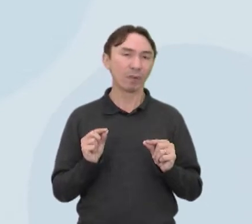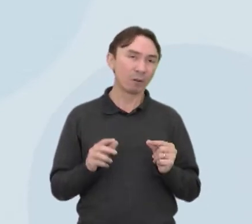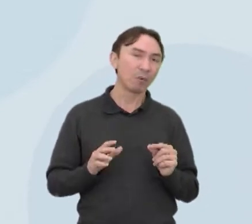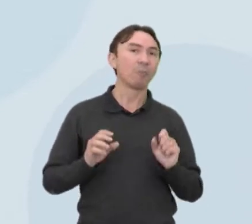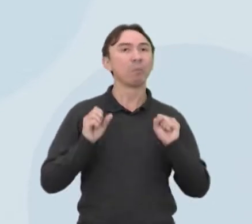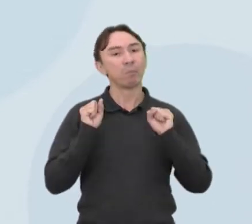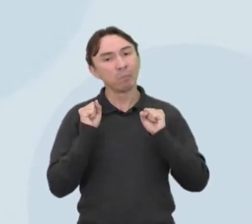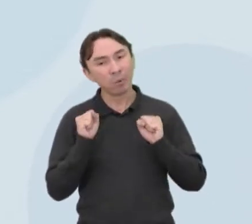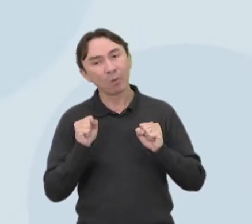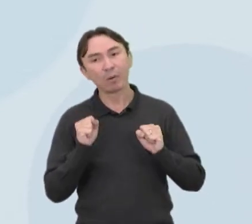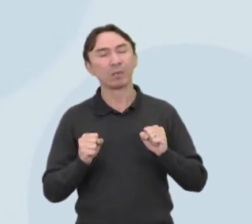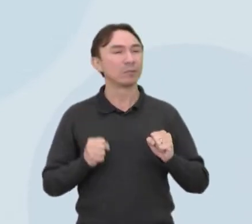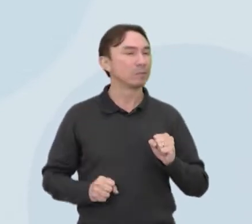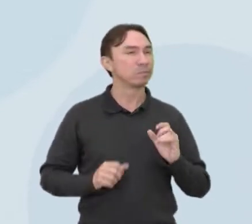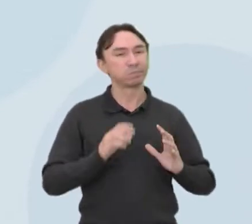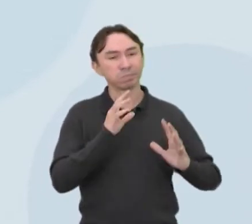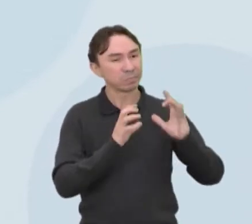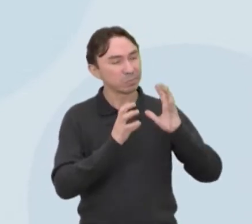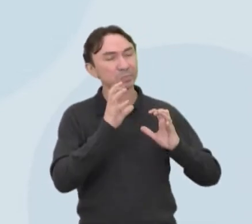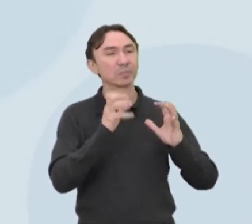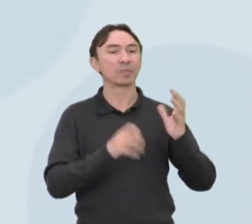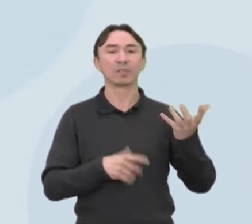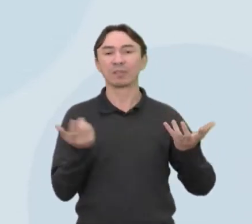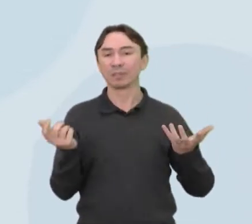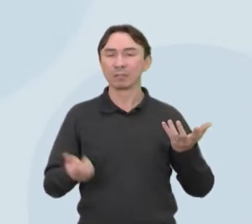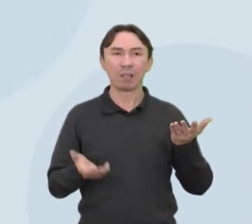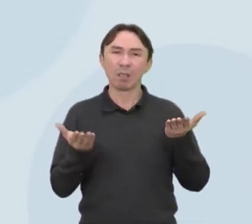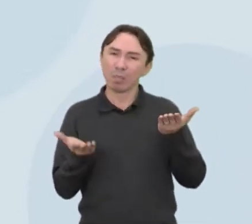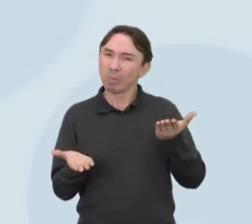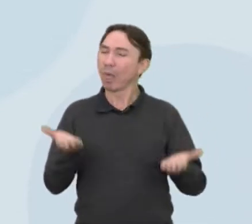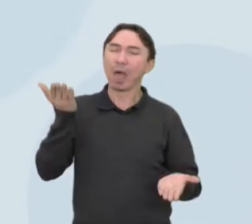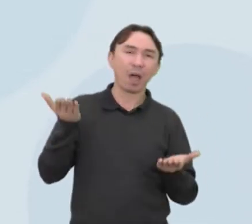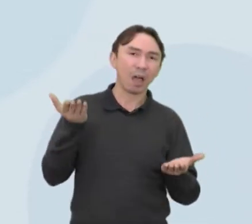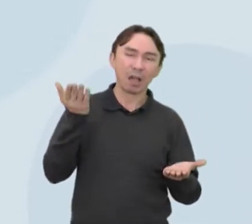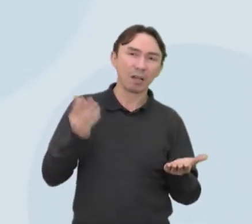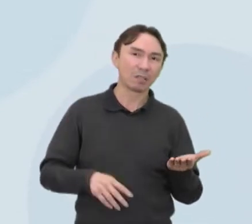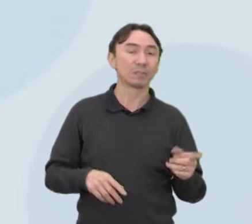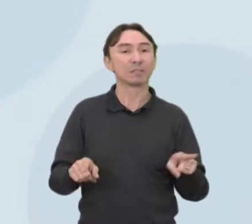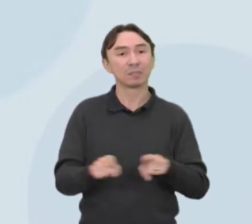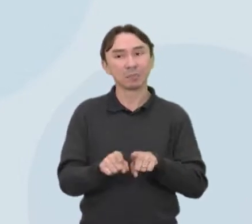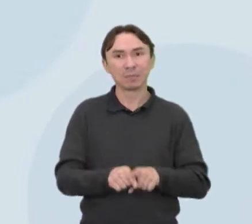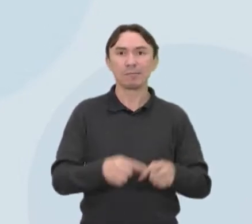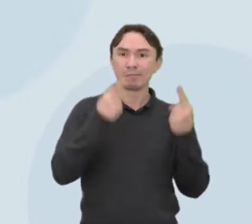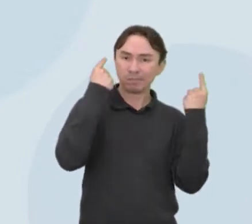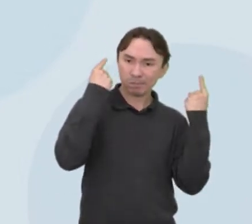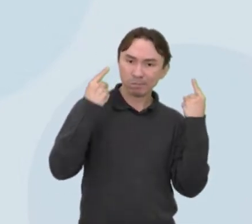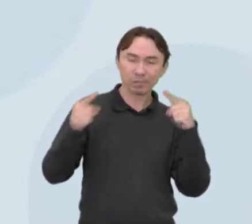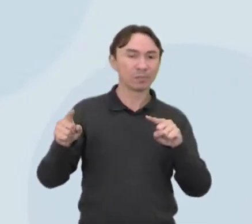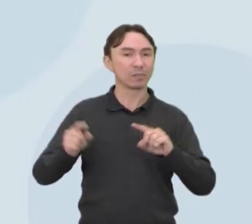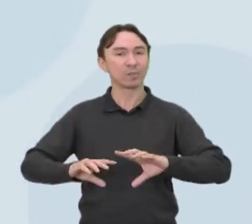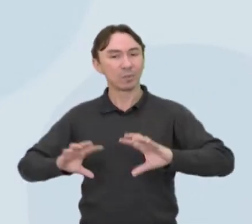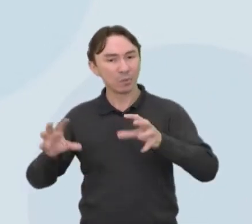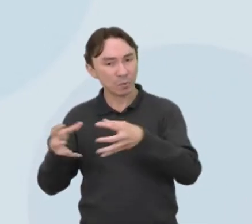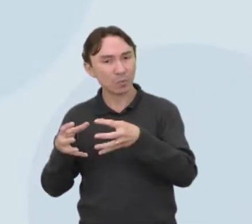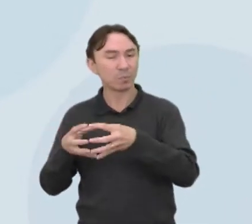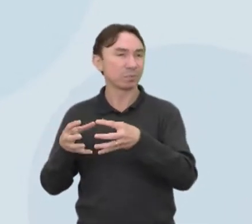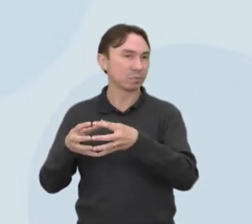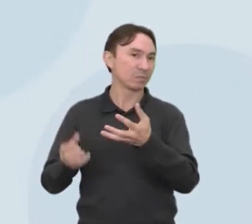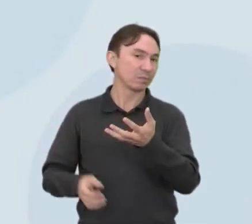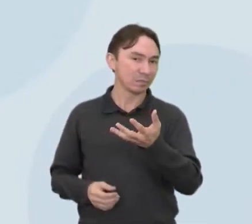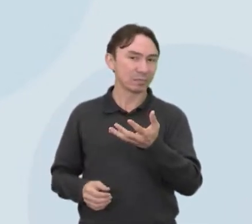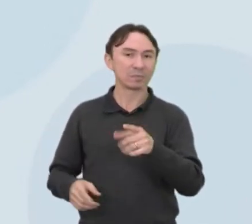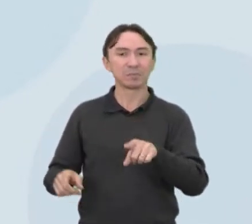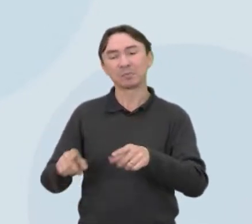conflitos, desequilíbrios e ameaças a grupos sociais, à diversidade de modos de vida,